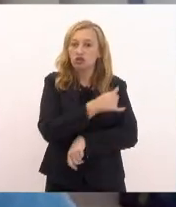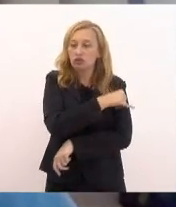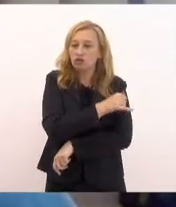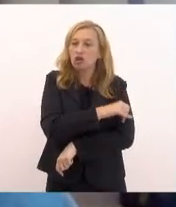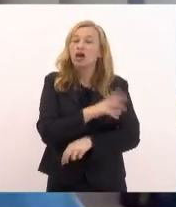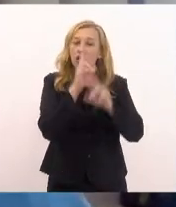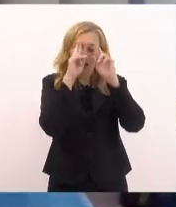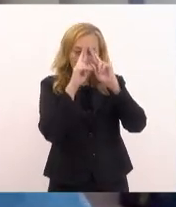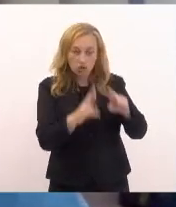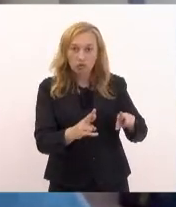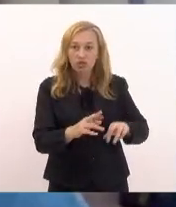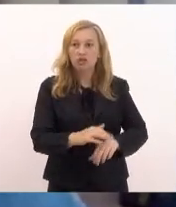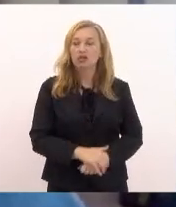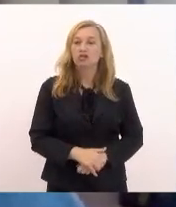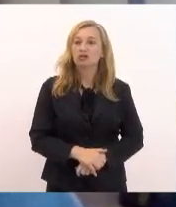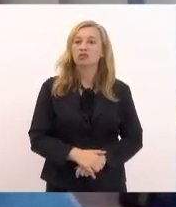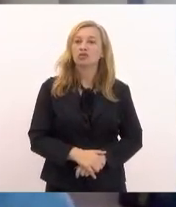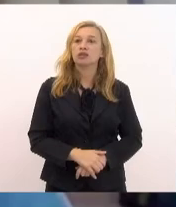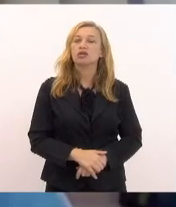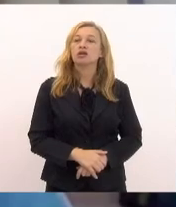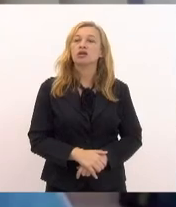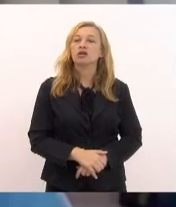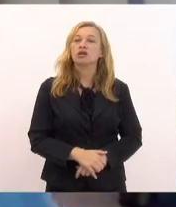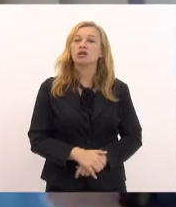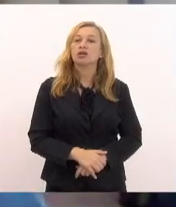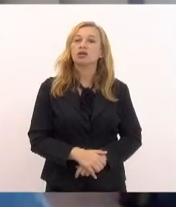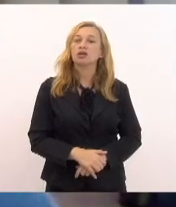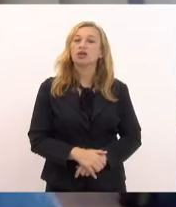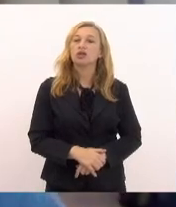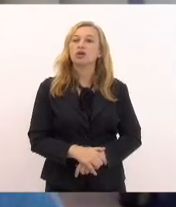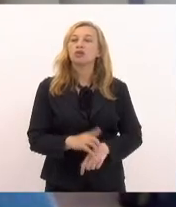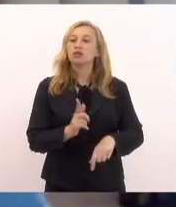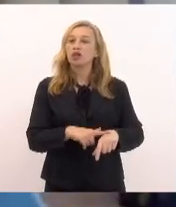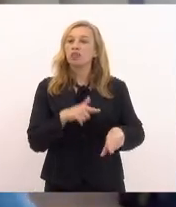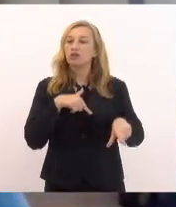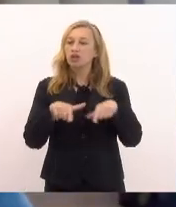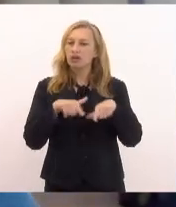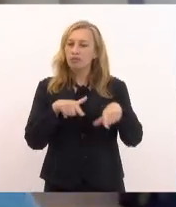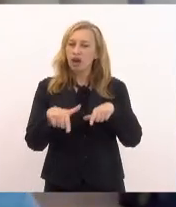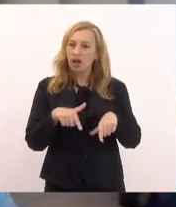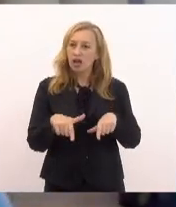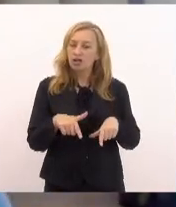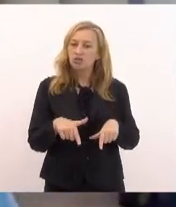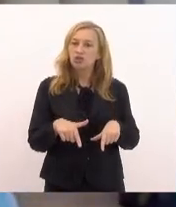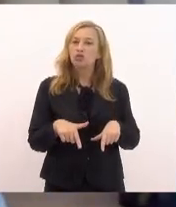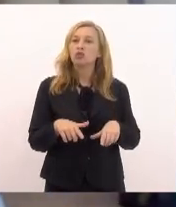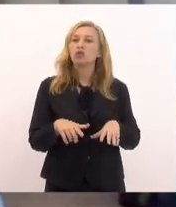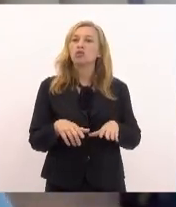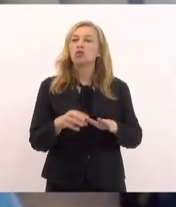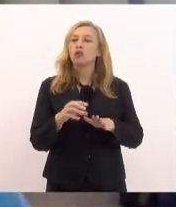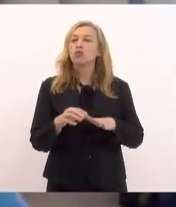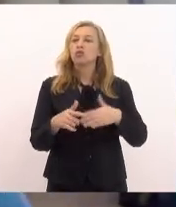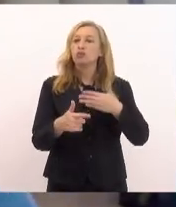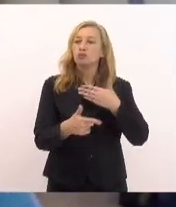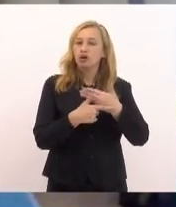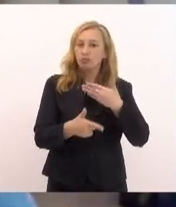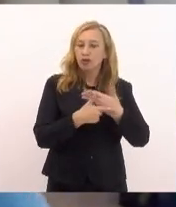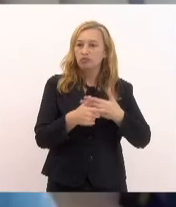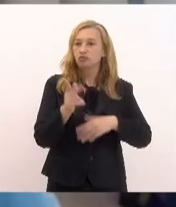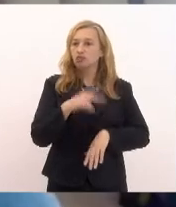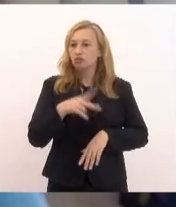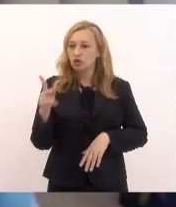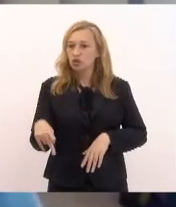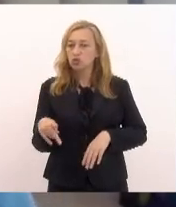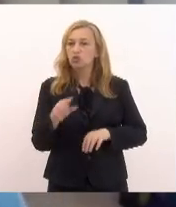tem que respeitar as progressões, tem que respeitar que o ofício do profissional de educação, o ofício